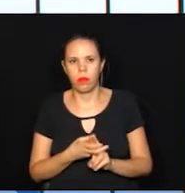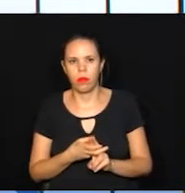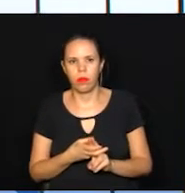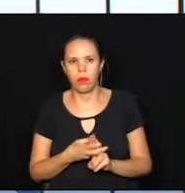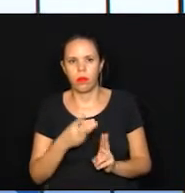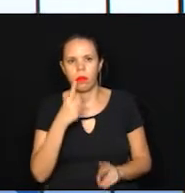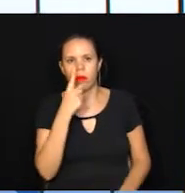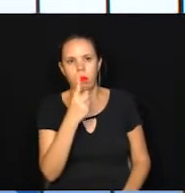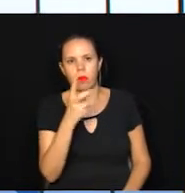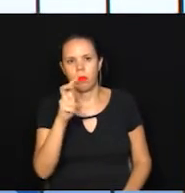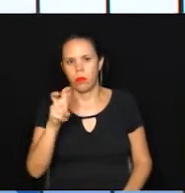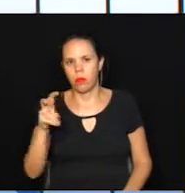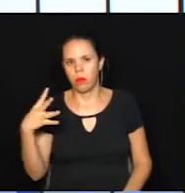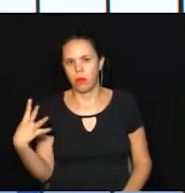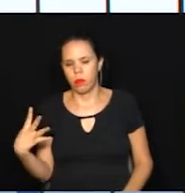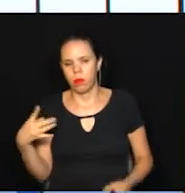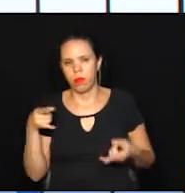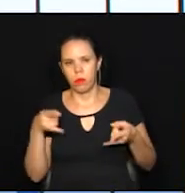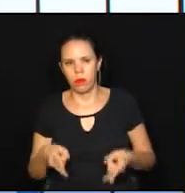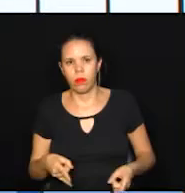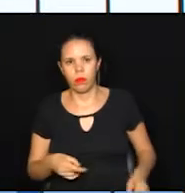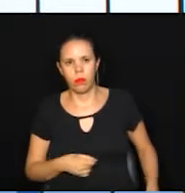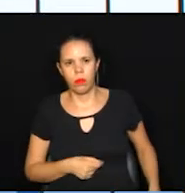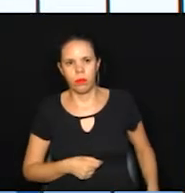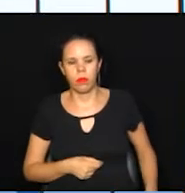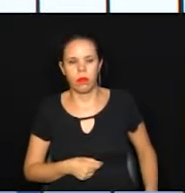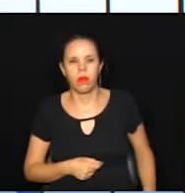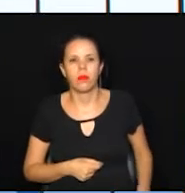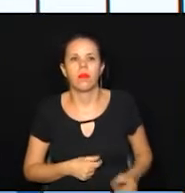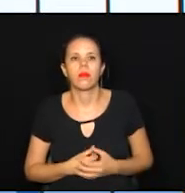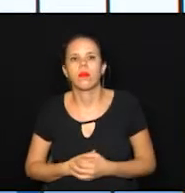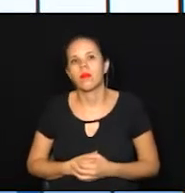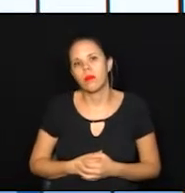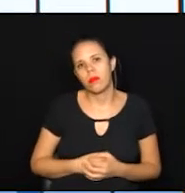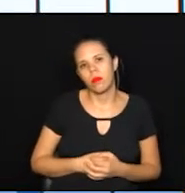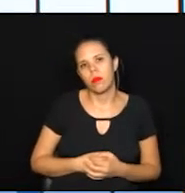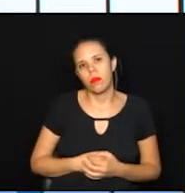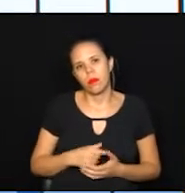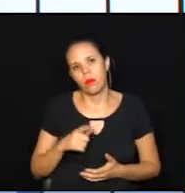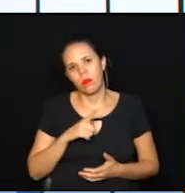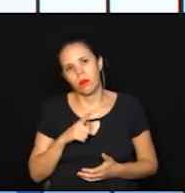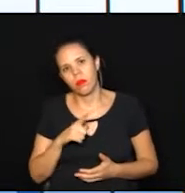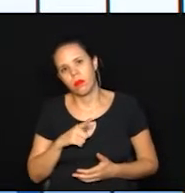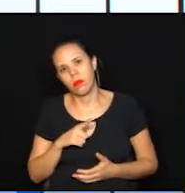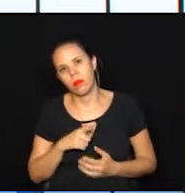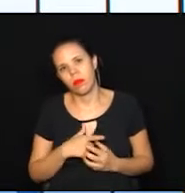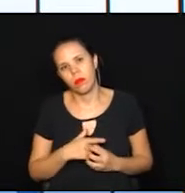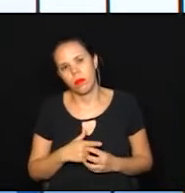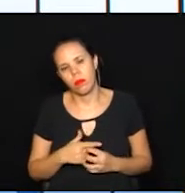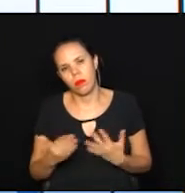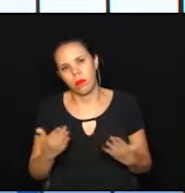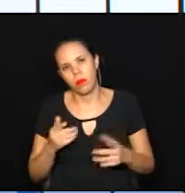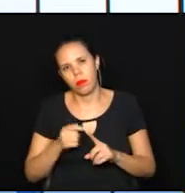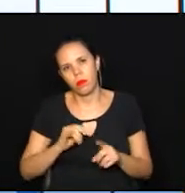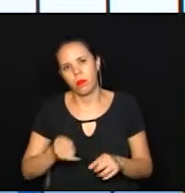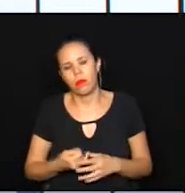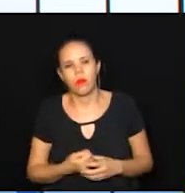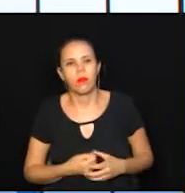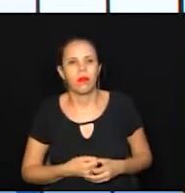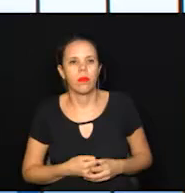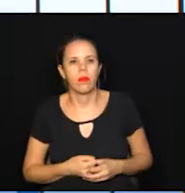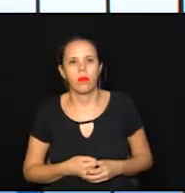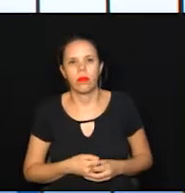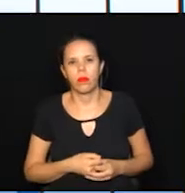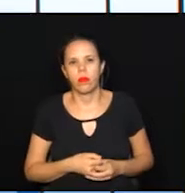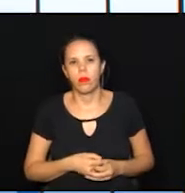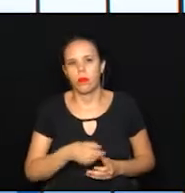com 154 leitos, né? Então a gente tem, apesar de, olha, comparando em janeiro, o próprio